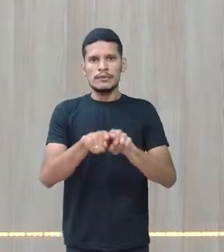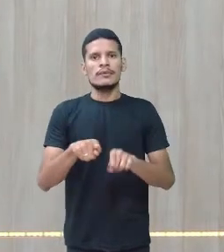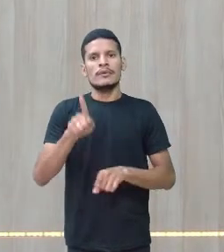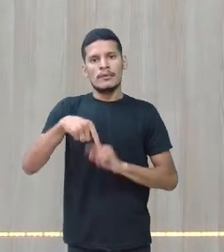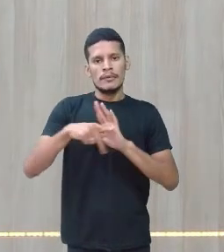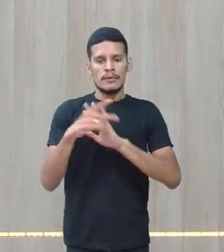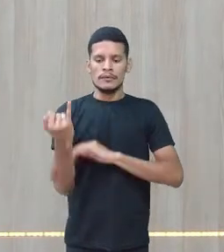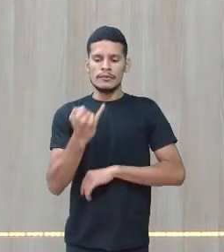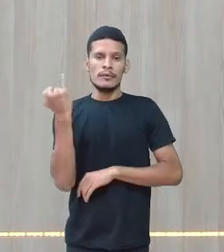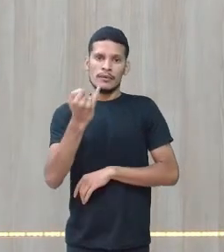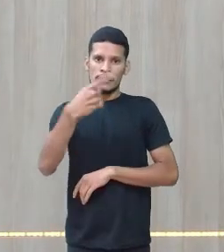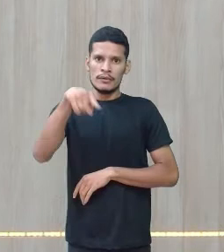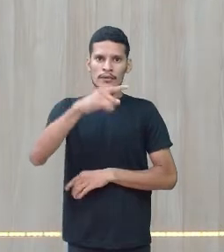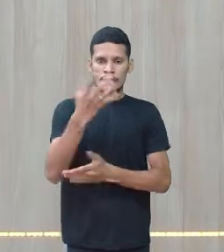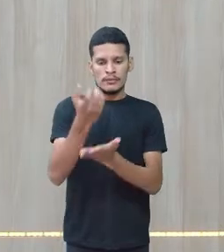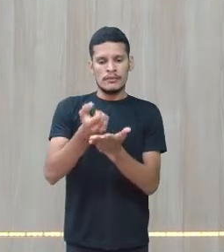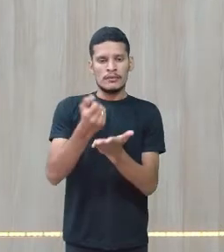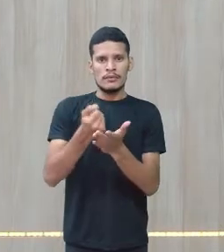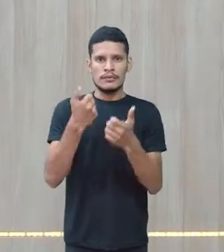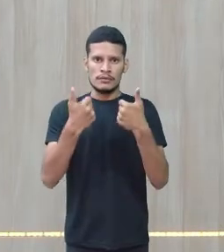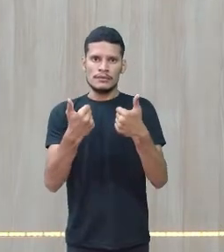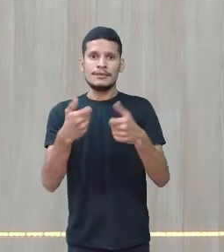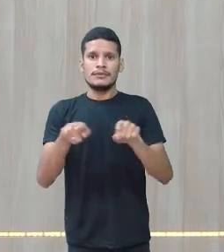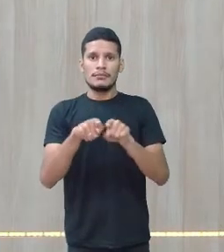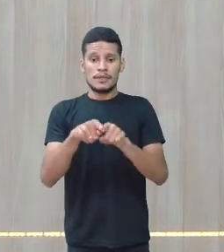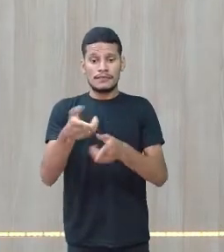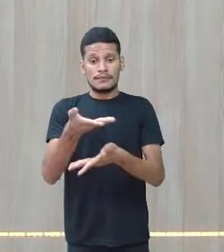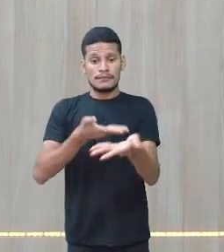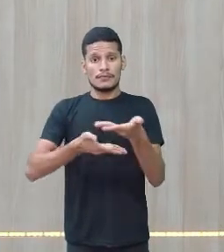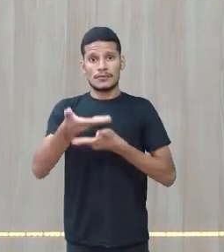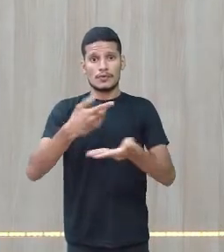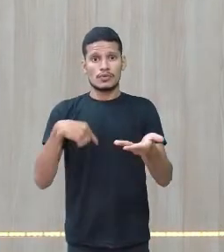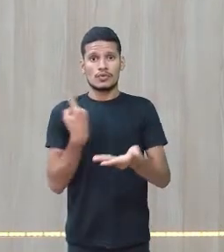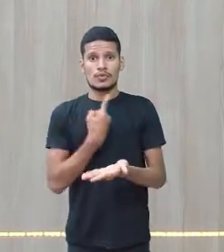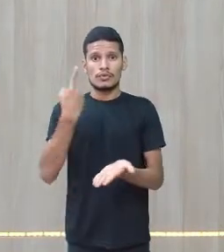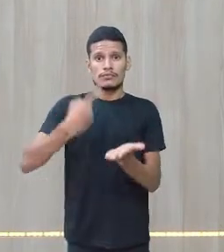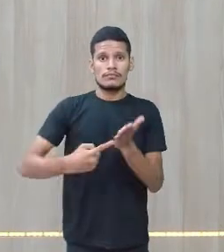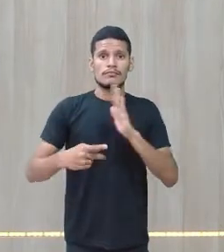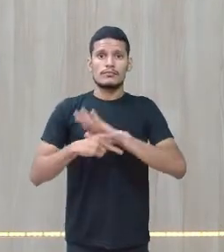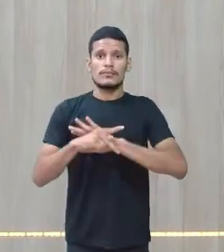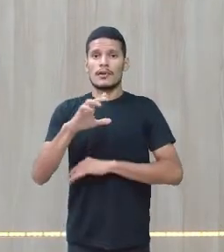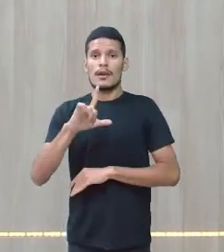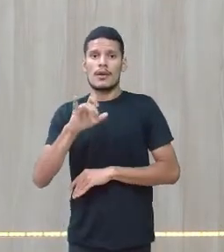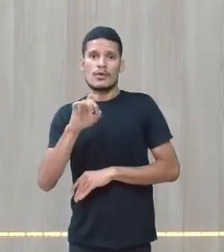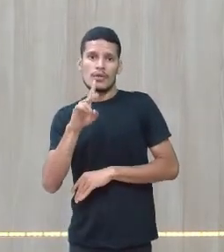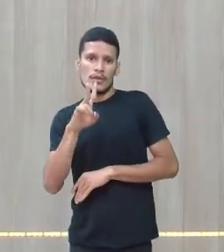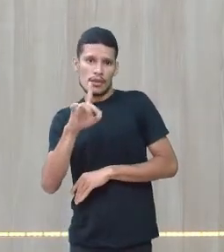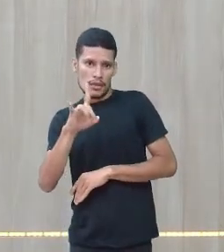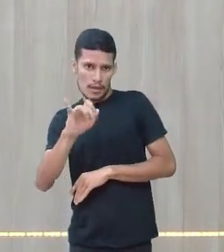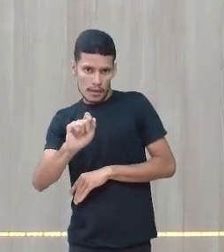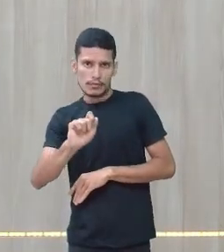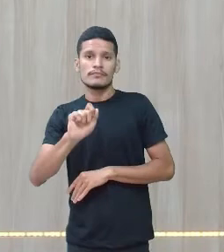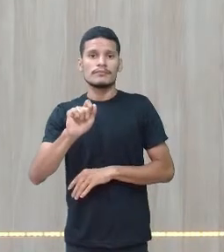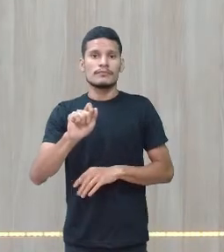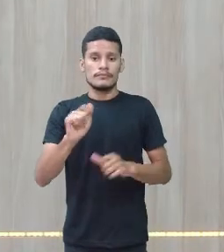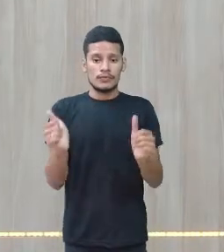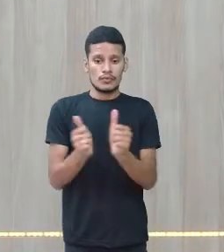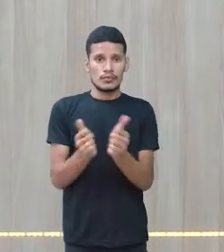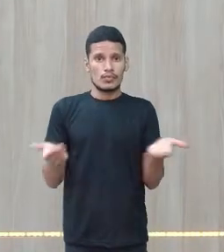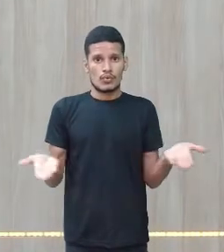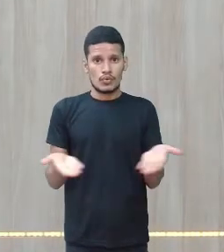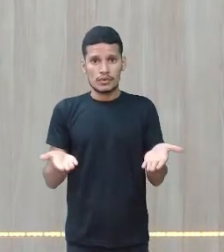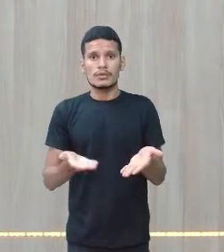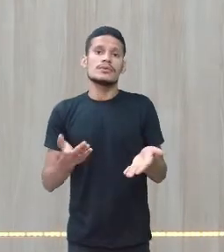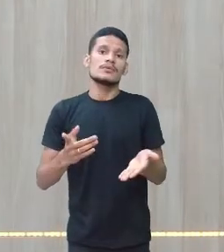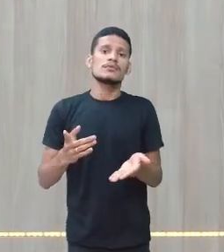muito importante, E para essa interação, nós vamos contar aqui com a professora Cláudia Andrade, que vai, já dar o nosso